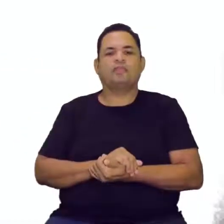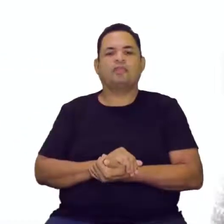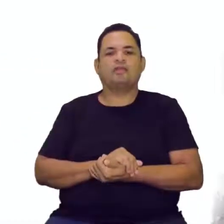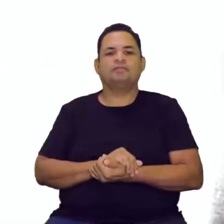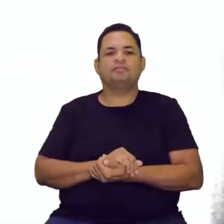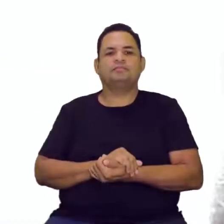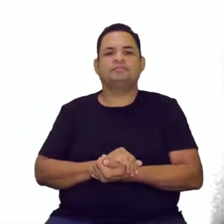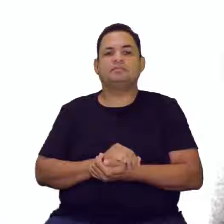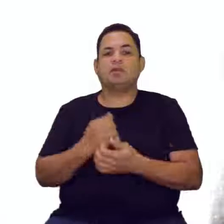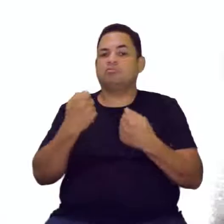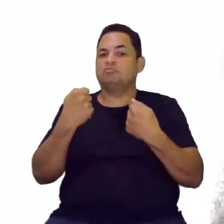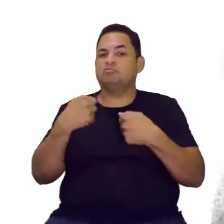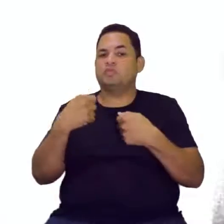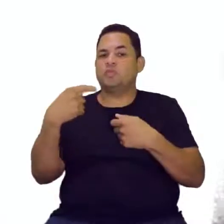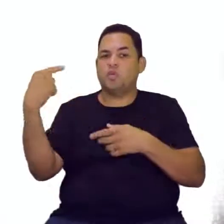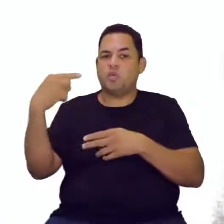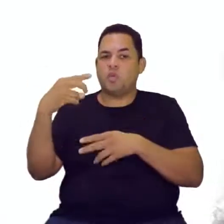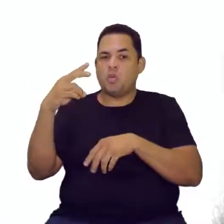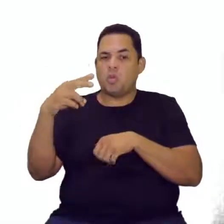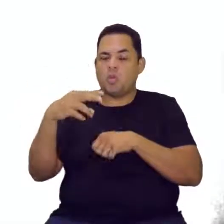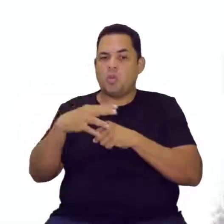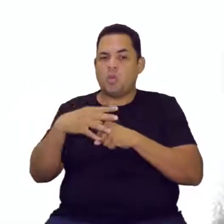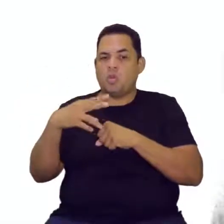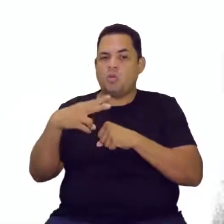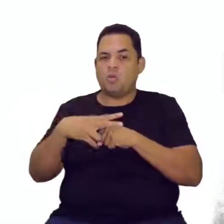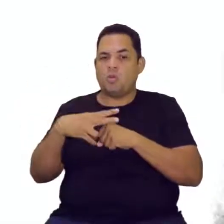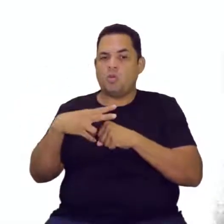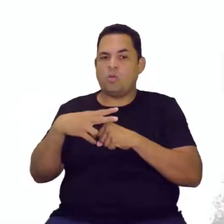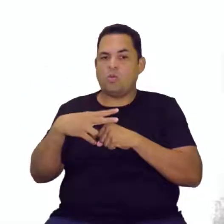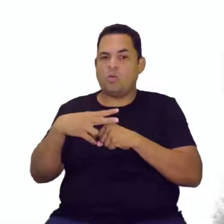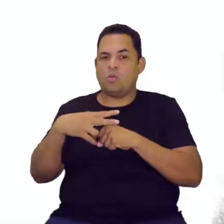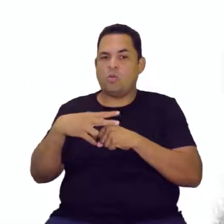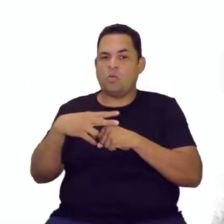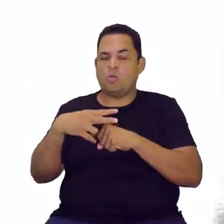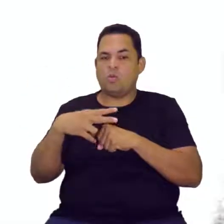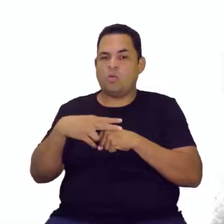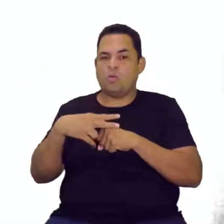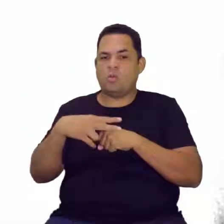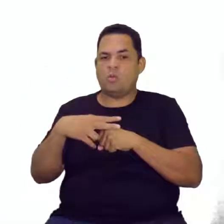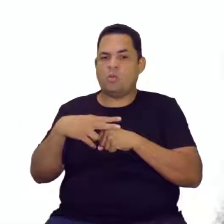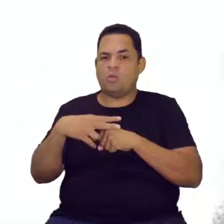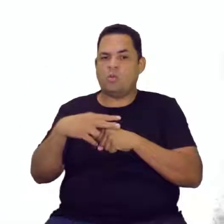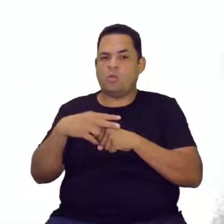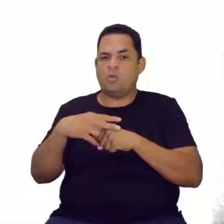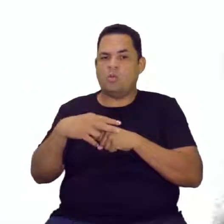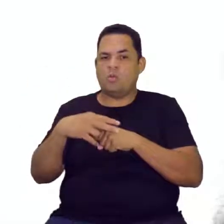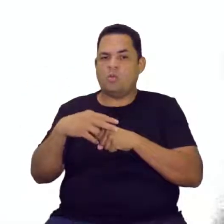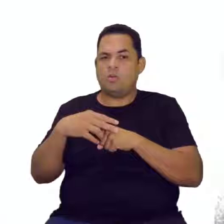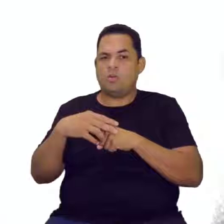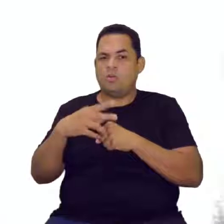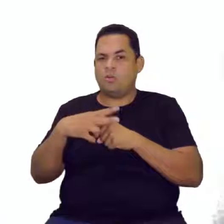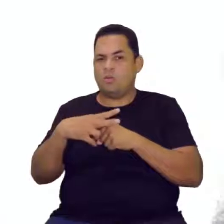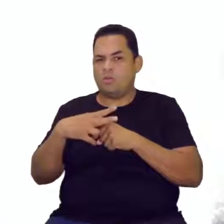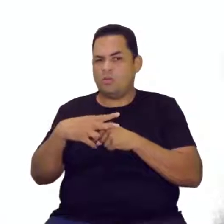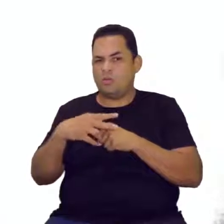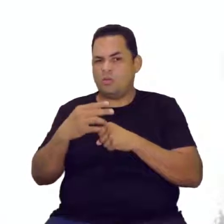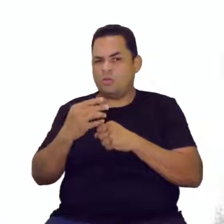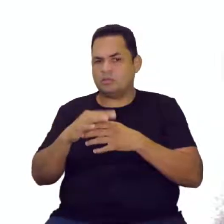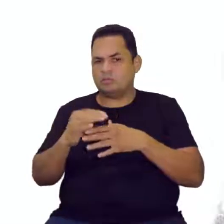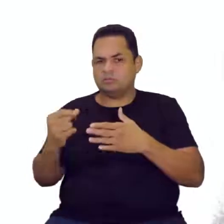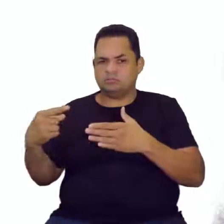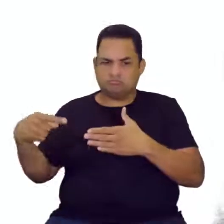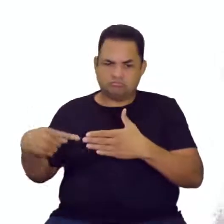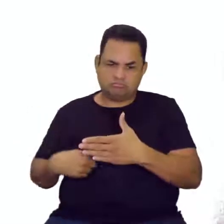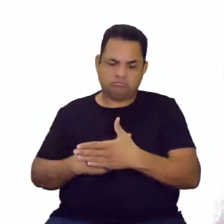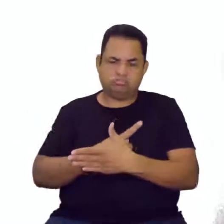não vai permitir que toda essa energia seja repelida. Olha a quantidade de energia que está entrando. E olha a